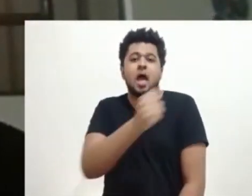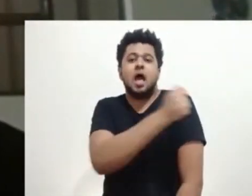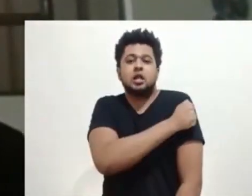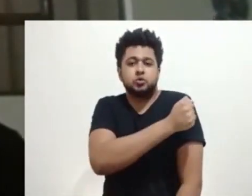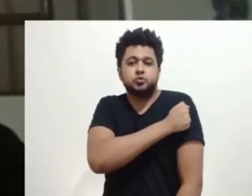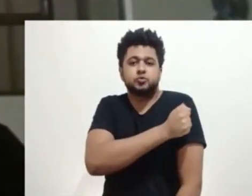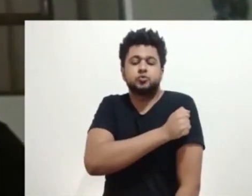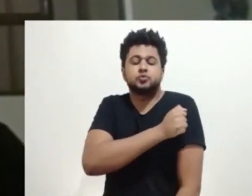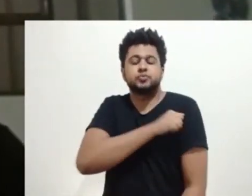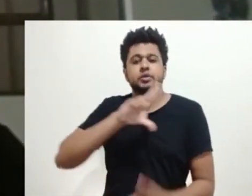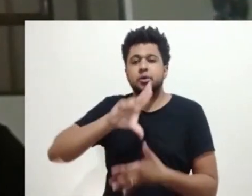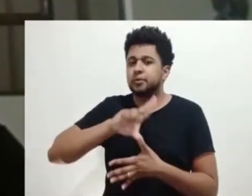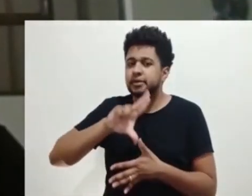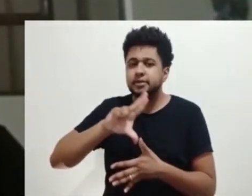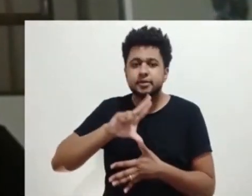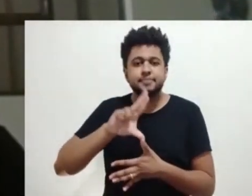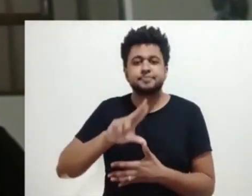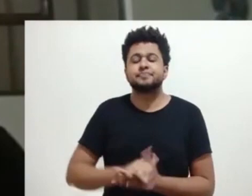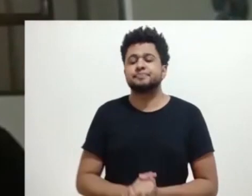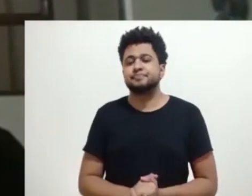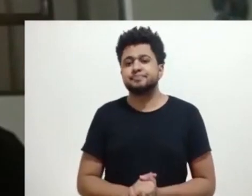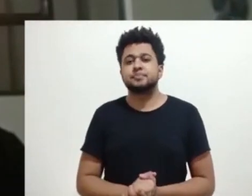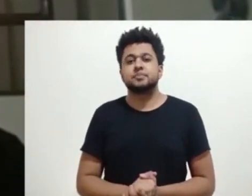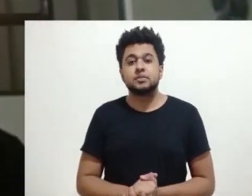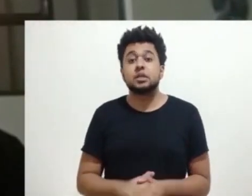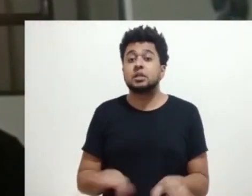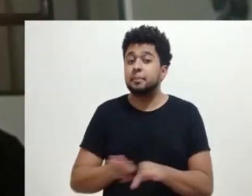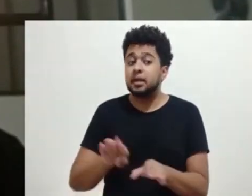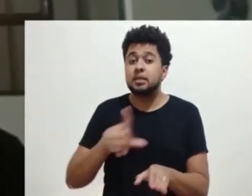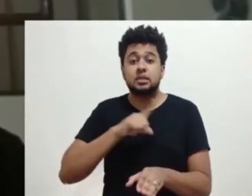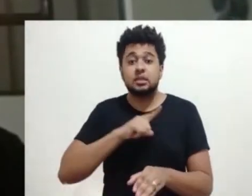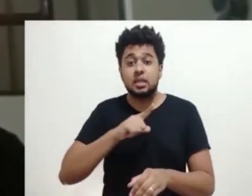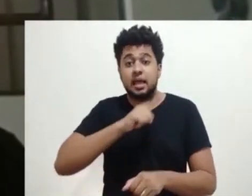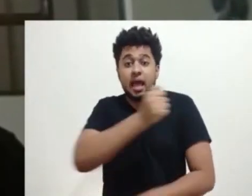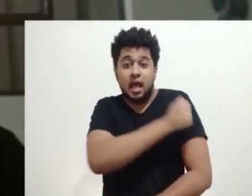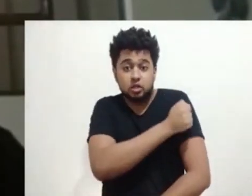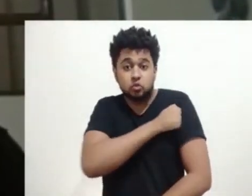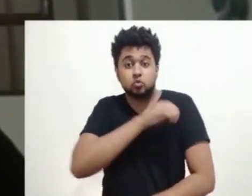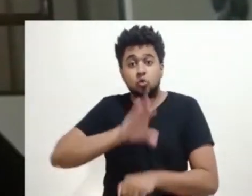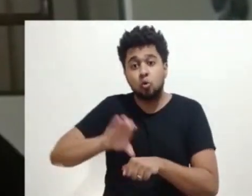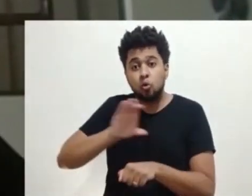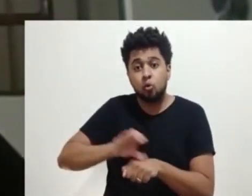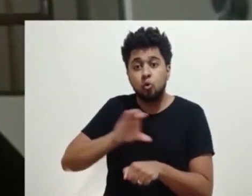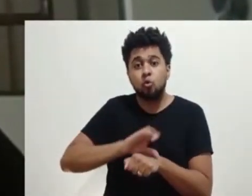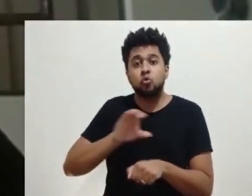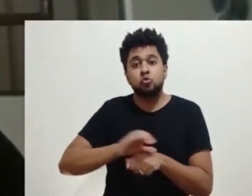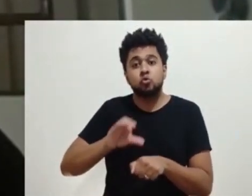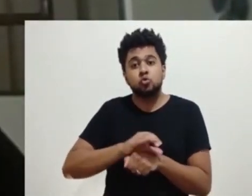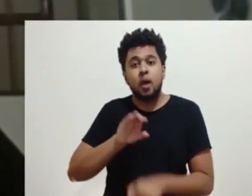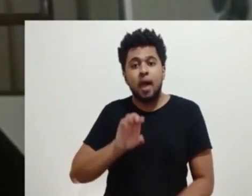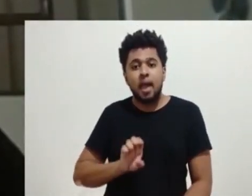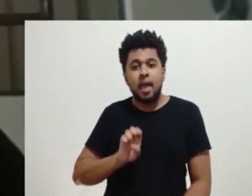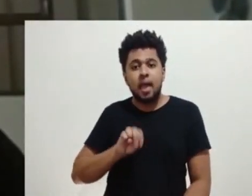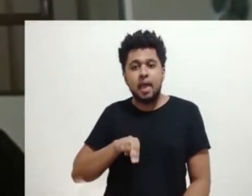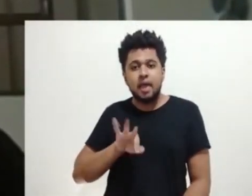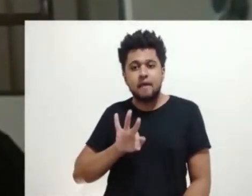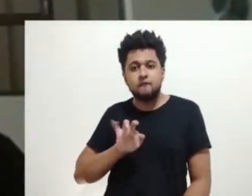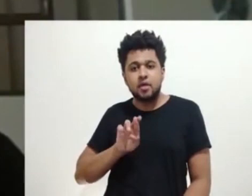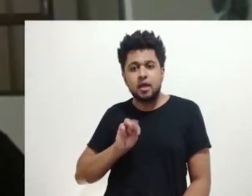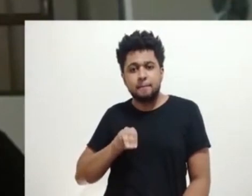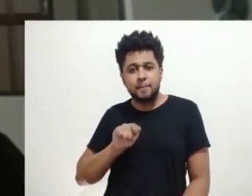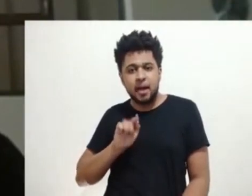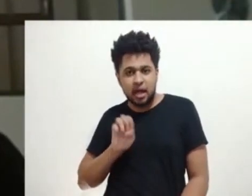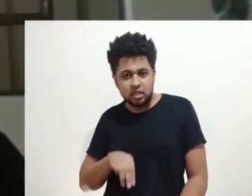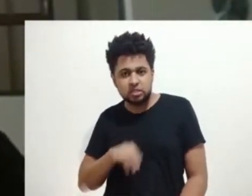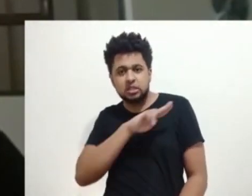isso sem falar os outros alunos por exemplo, do curso de enfermagem, do curso da UniOeste. pessoal da medicina também,